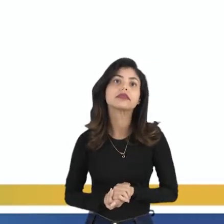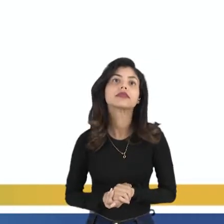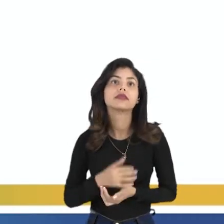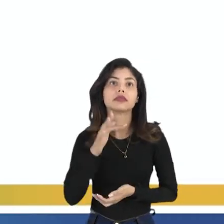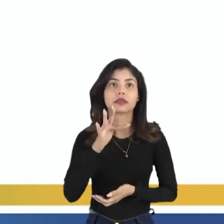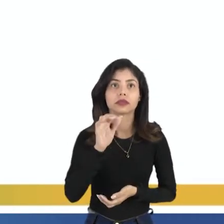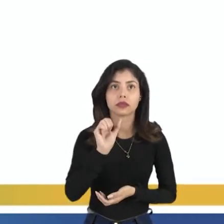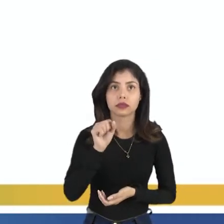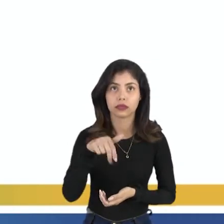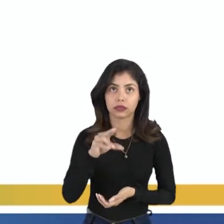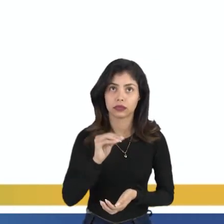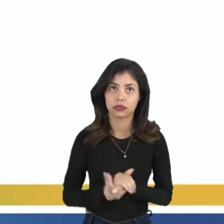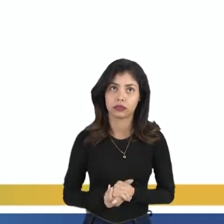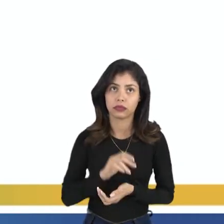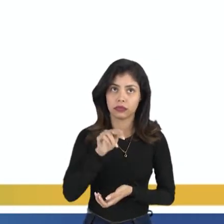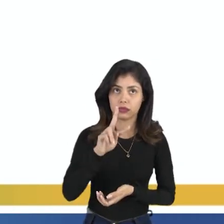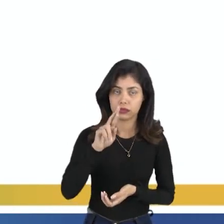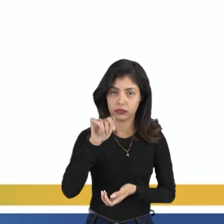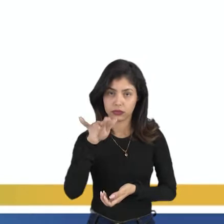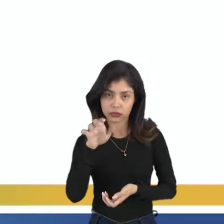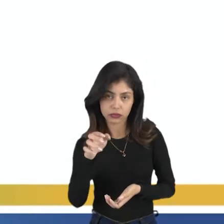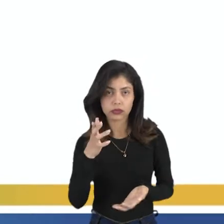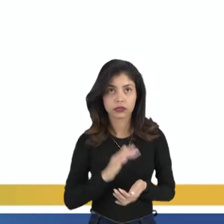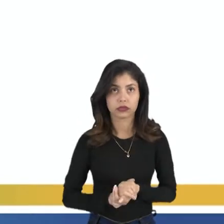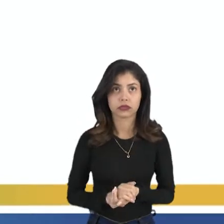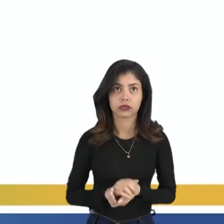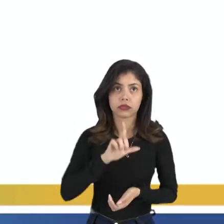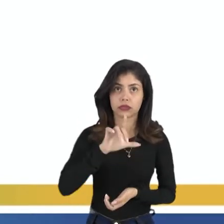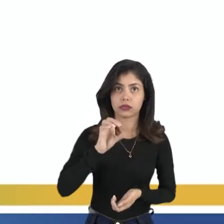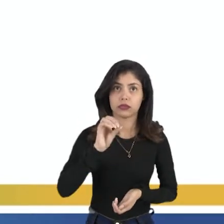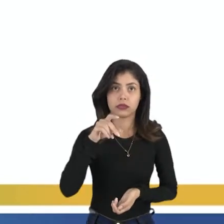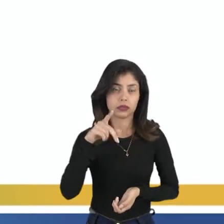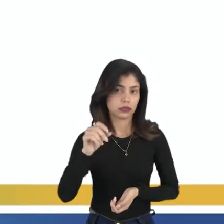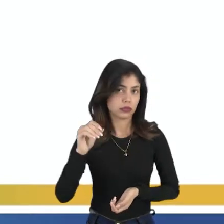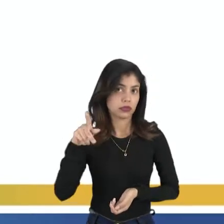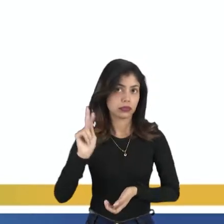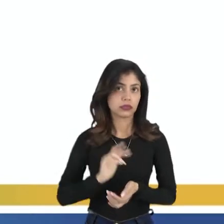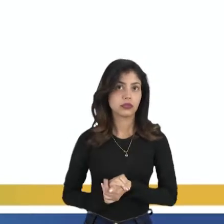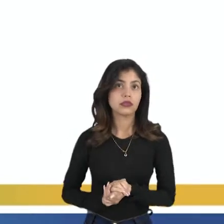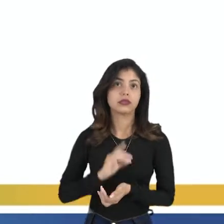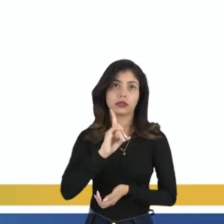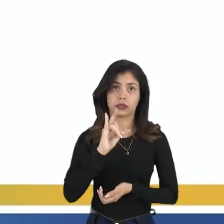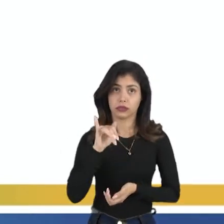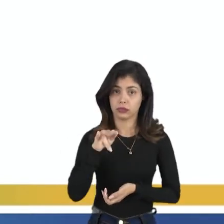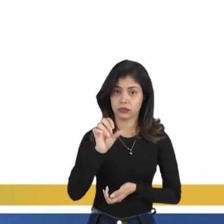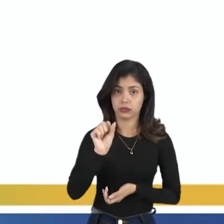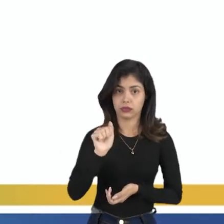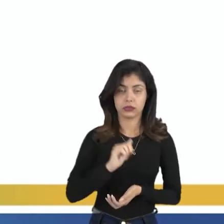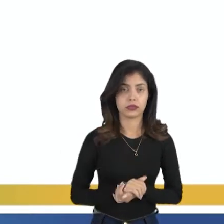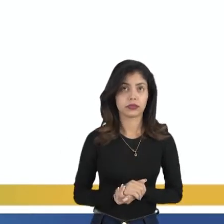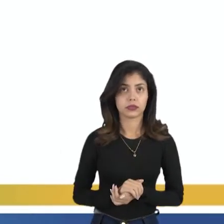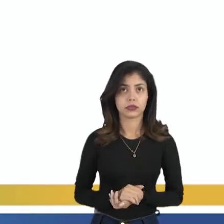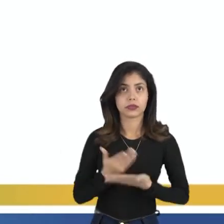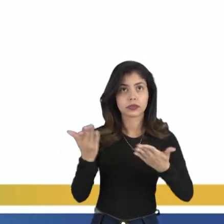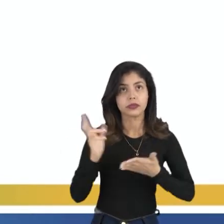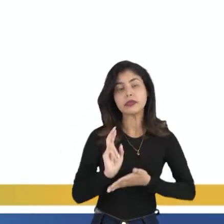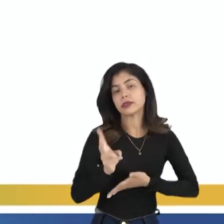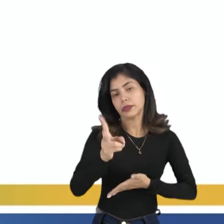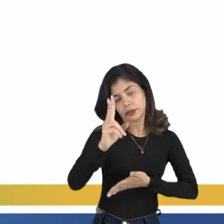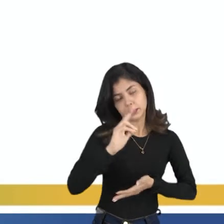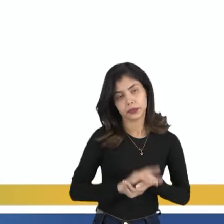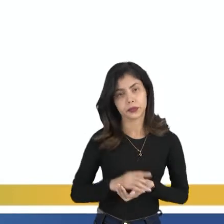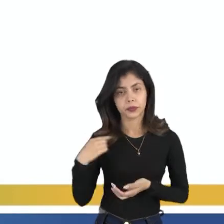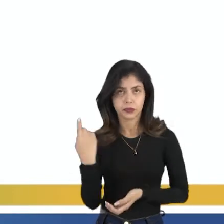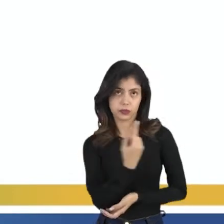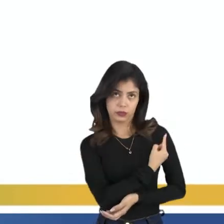fashion, vintage, ok? Look, jeans. E aí o